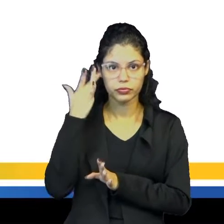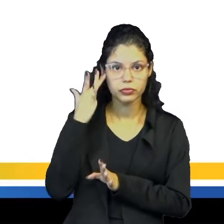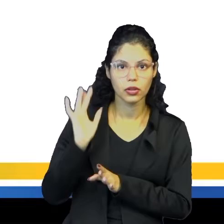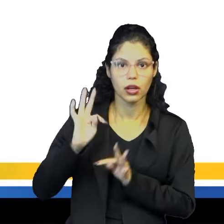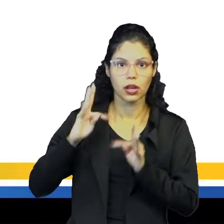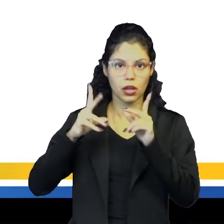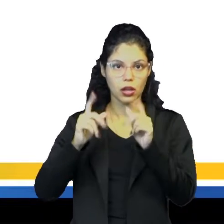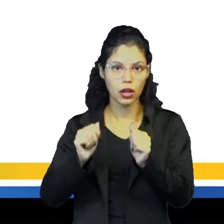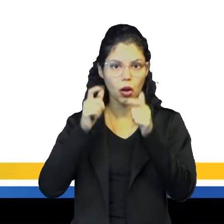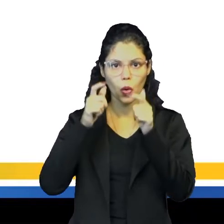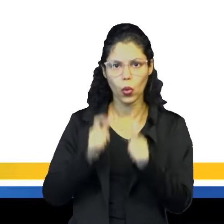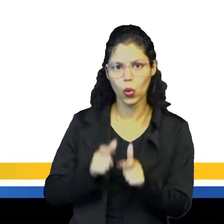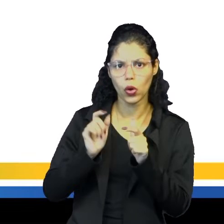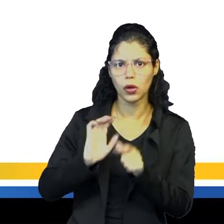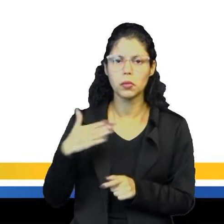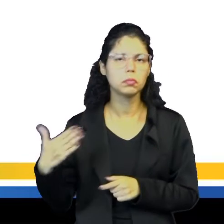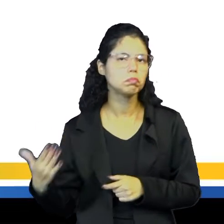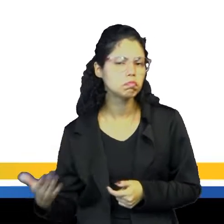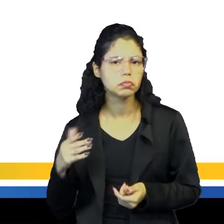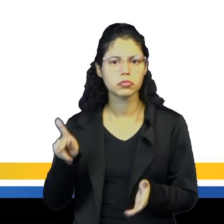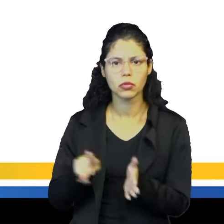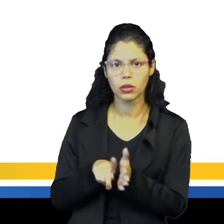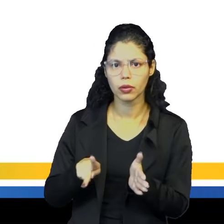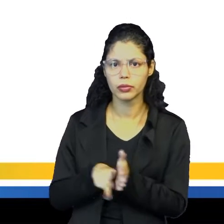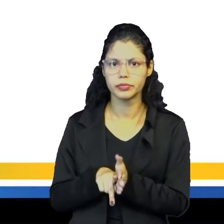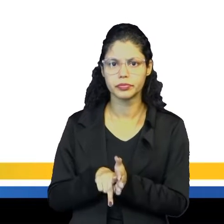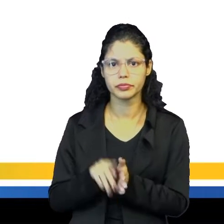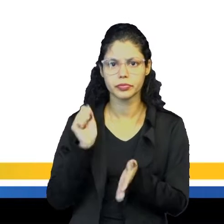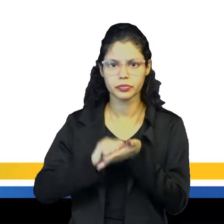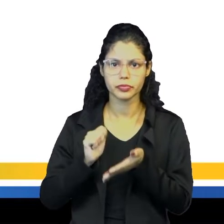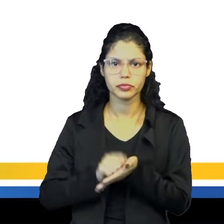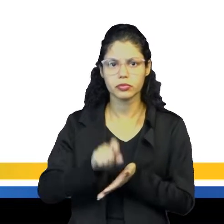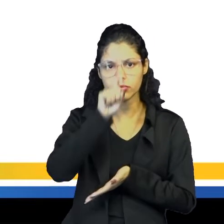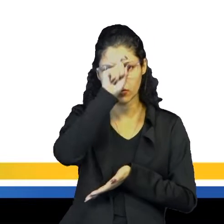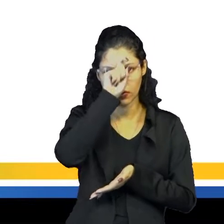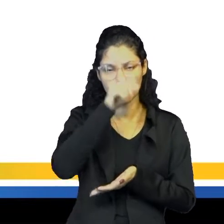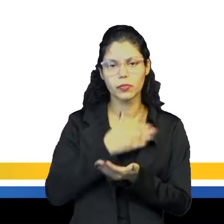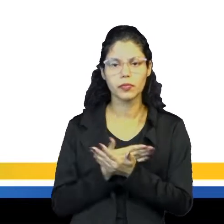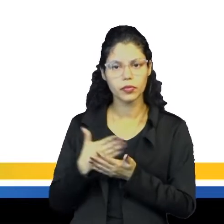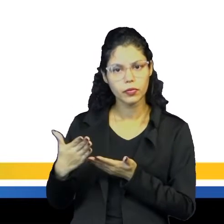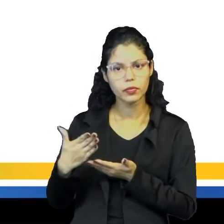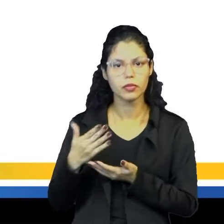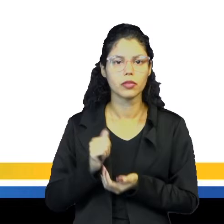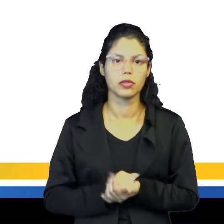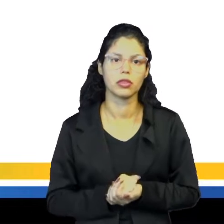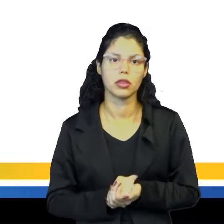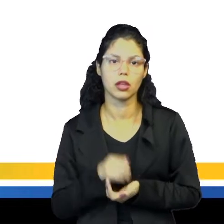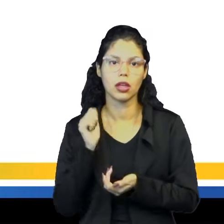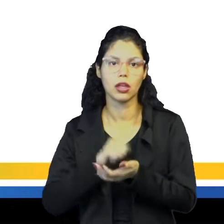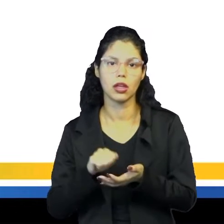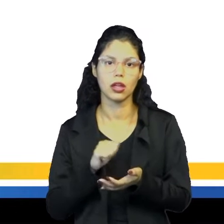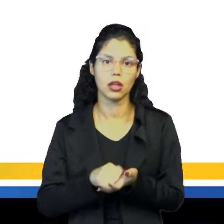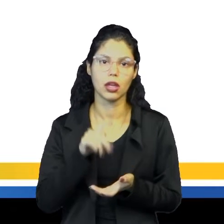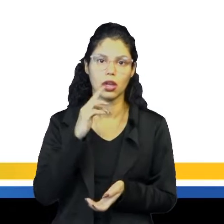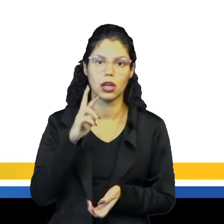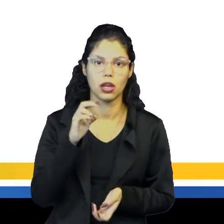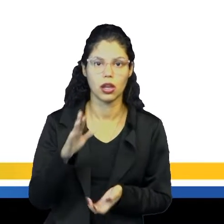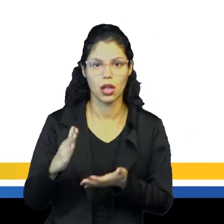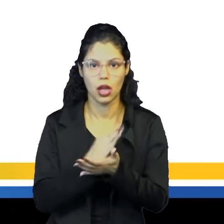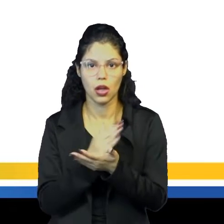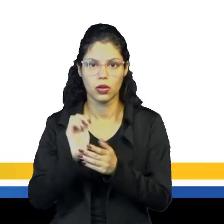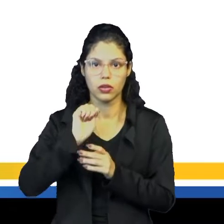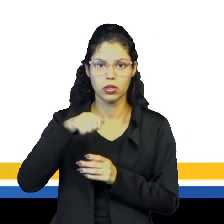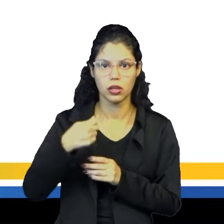sabe, todavia, onde e quando exatamente a escrita egípcia teria começado. Nessa escrita hieróglifa,